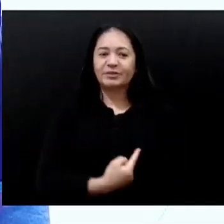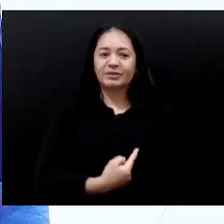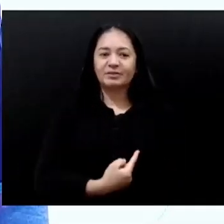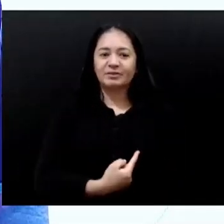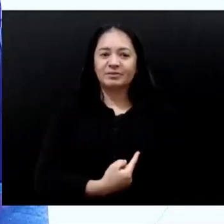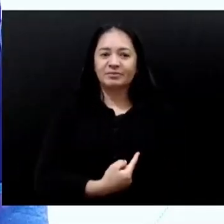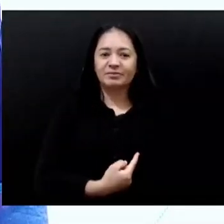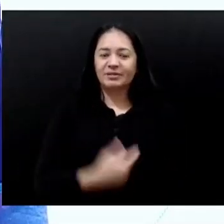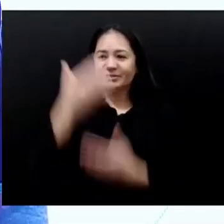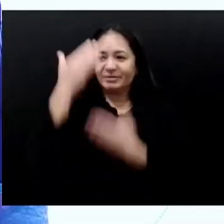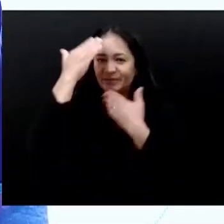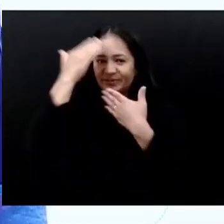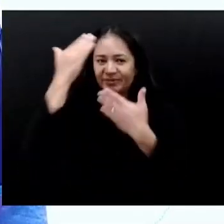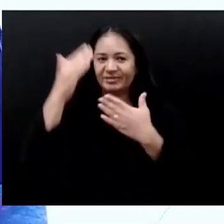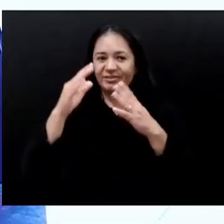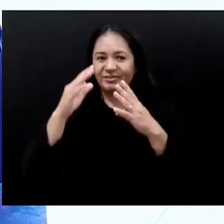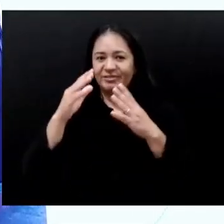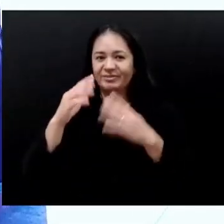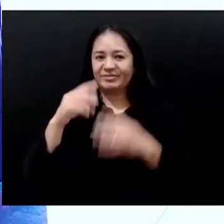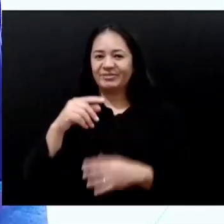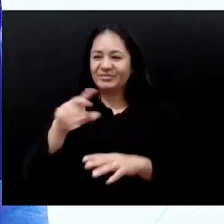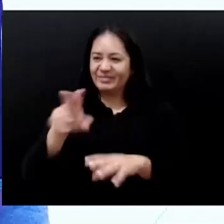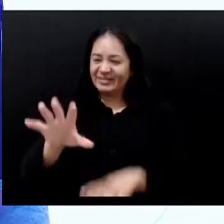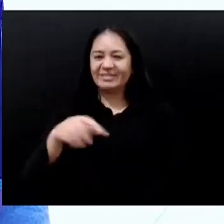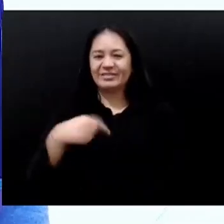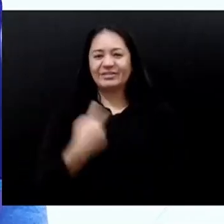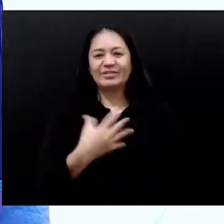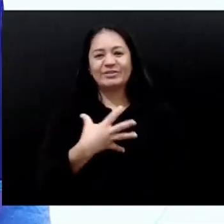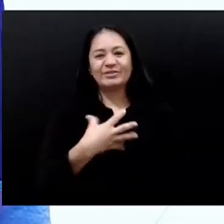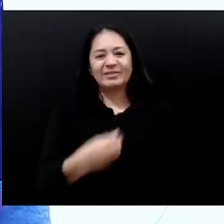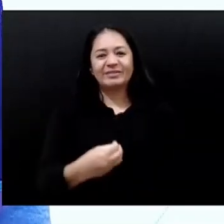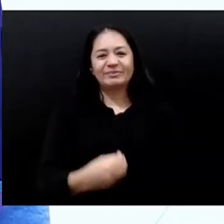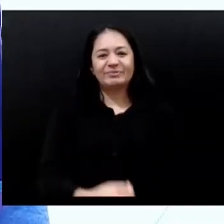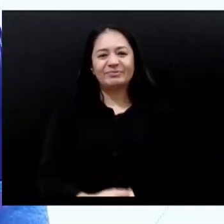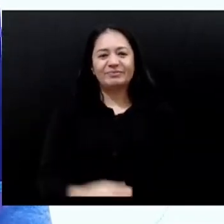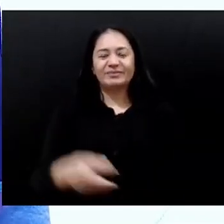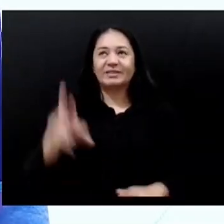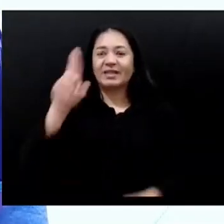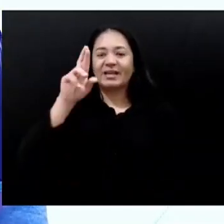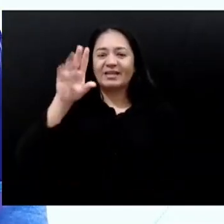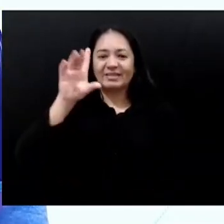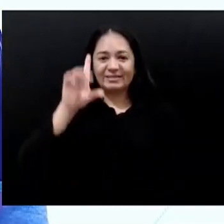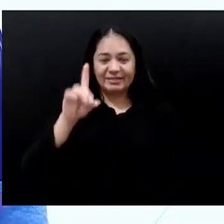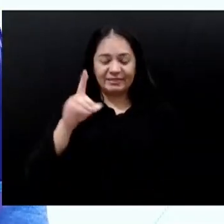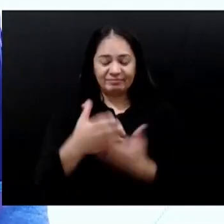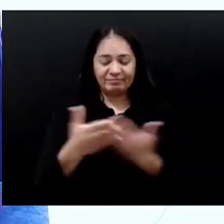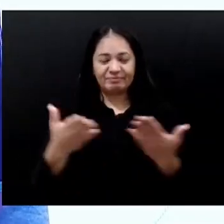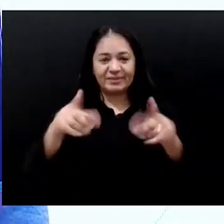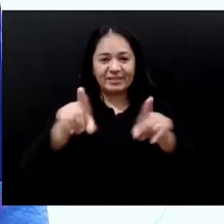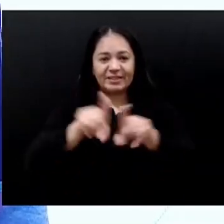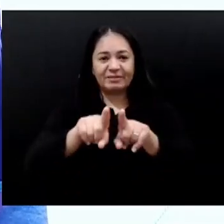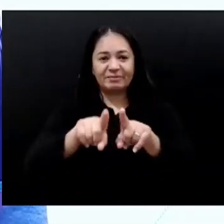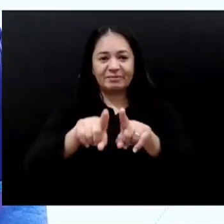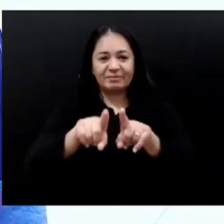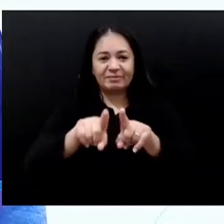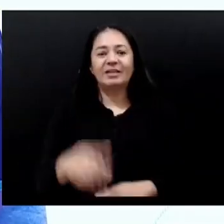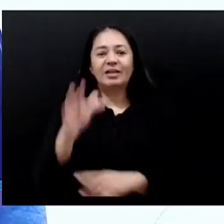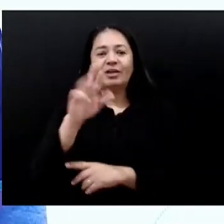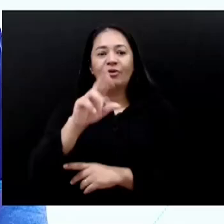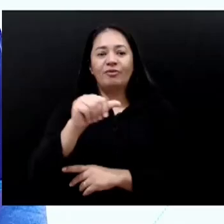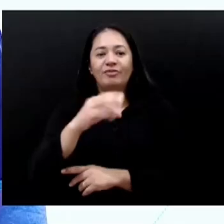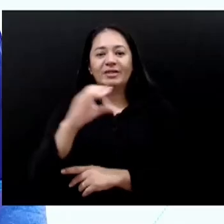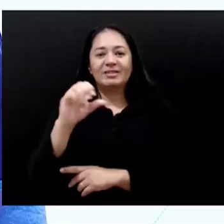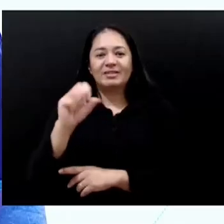por você ser nosso filho, né? E graças aí também ao Francis, pai do Arthur,